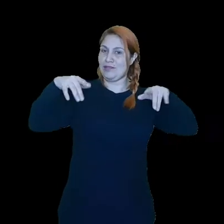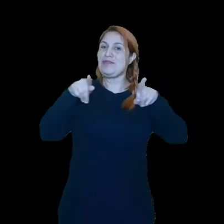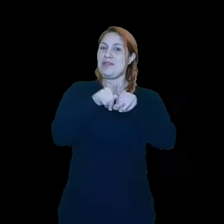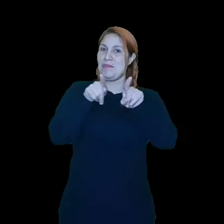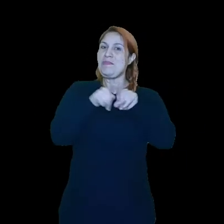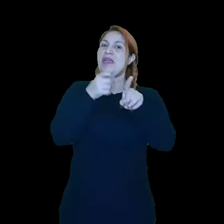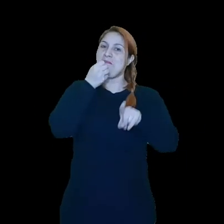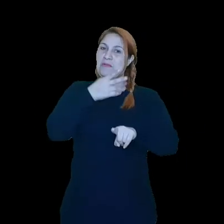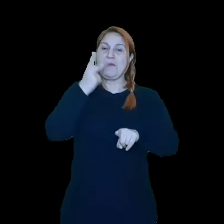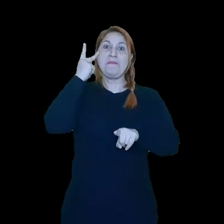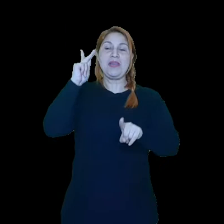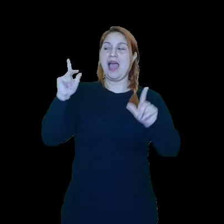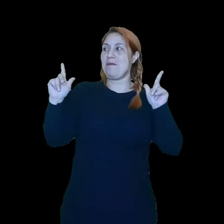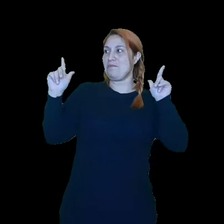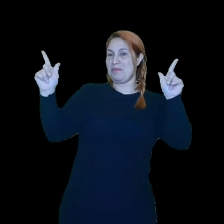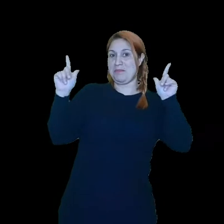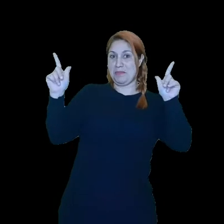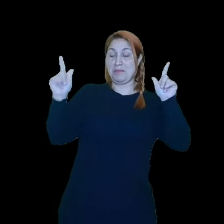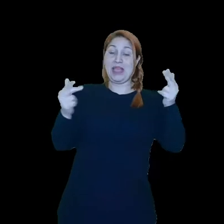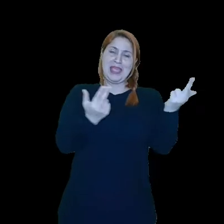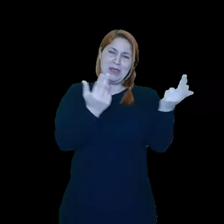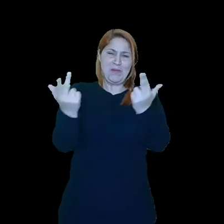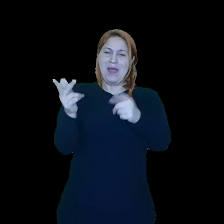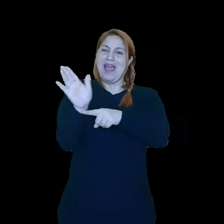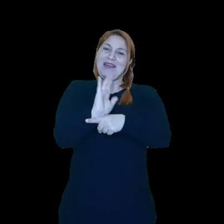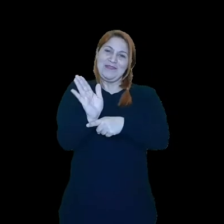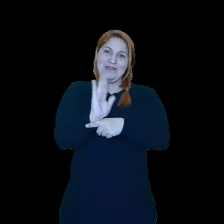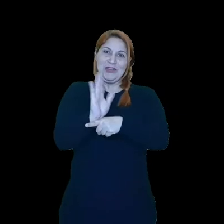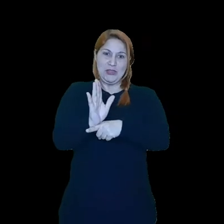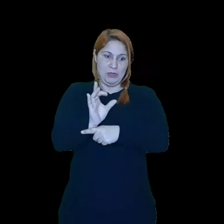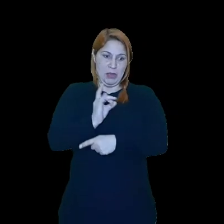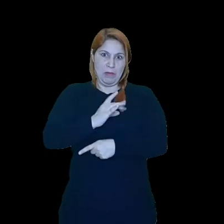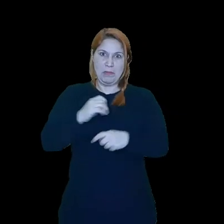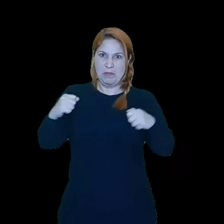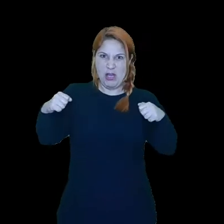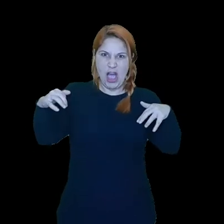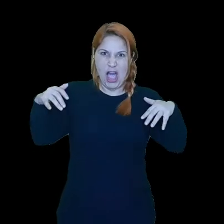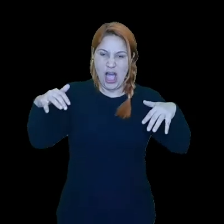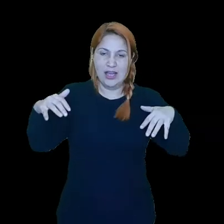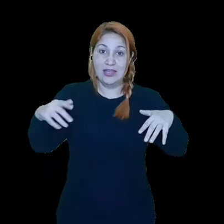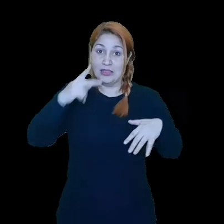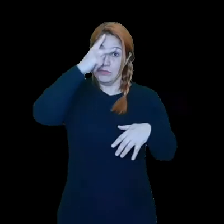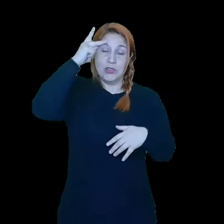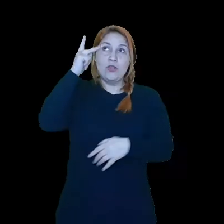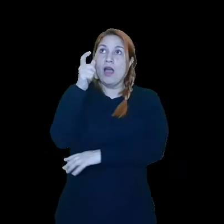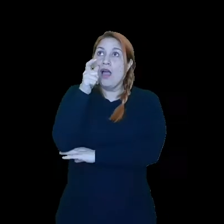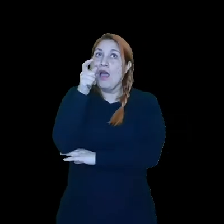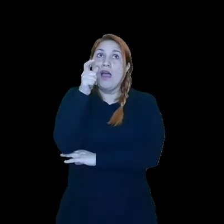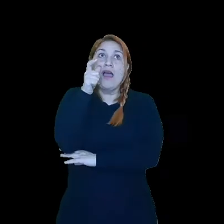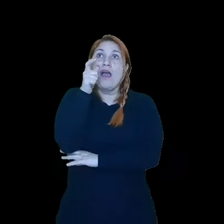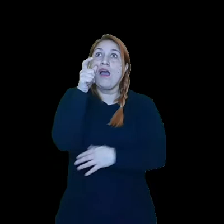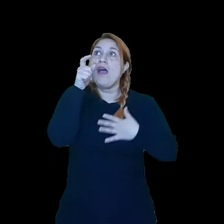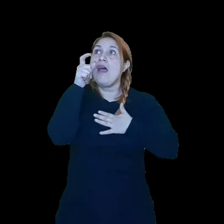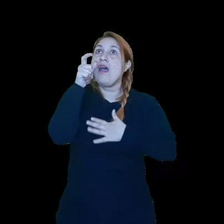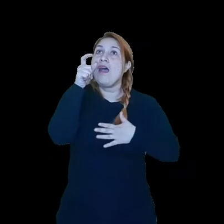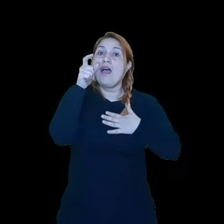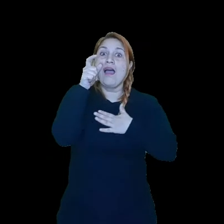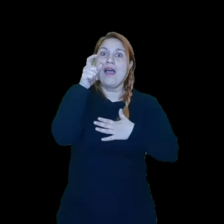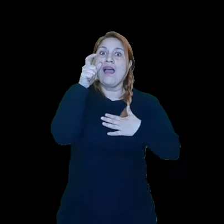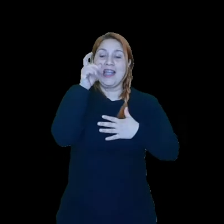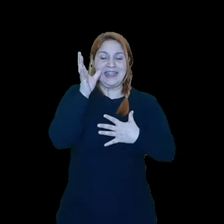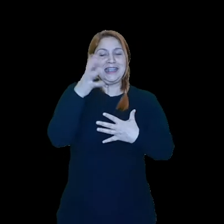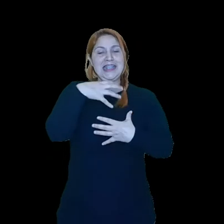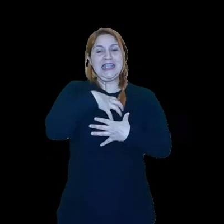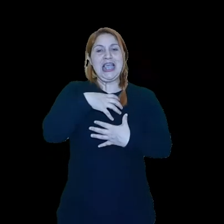servem também para entretenimento, assim como os filmes de terror, né? Que muitas pessoas assistem, gostam de